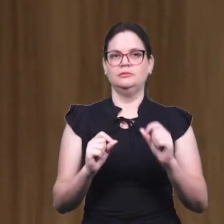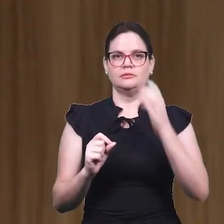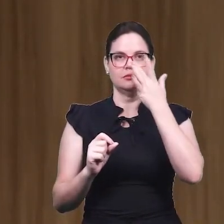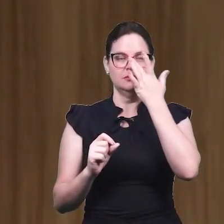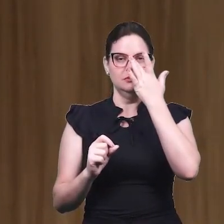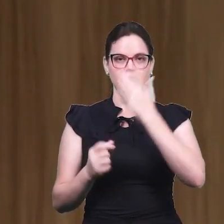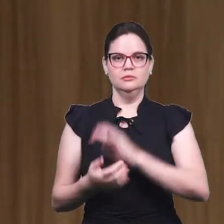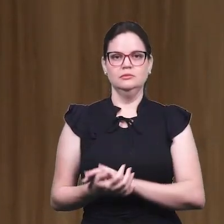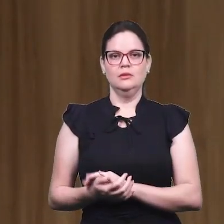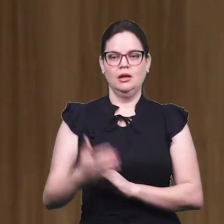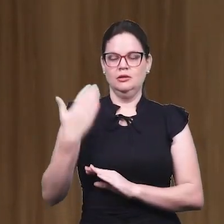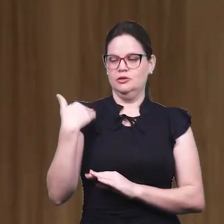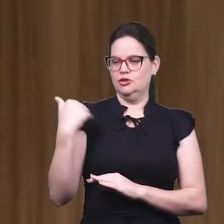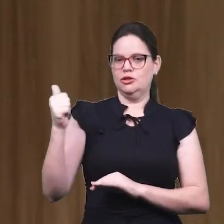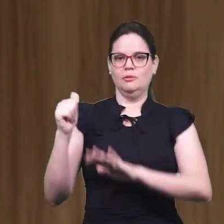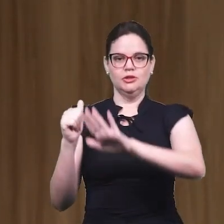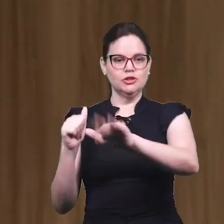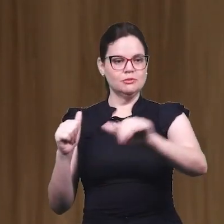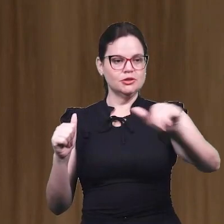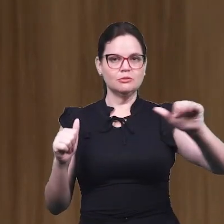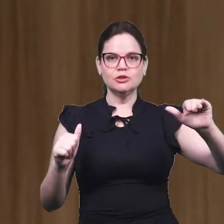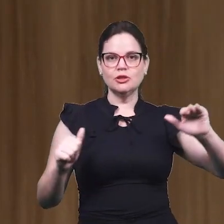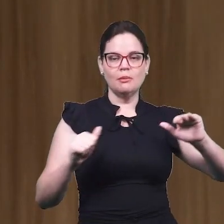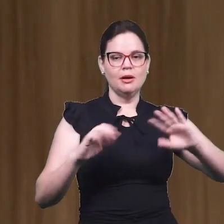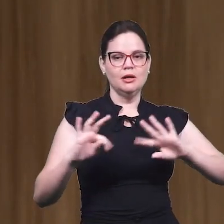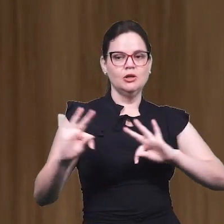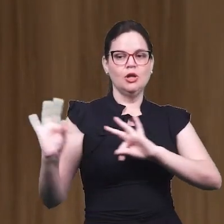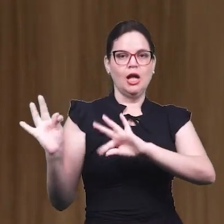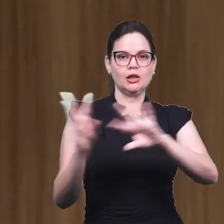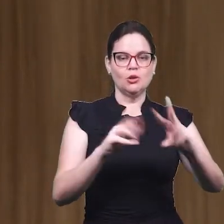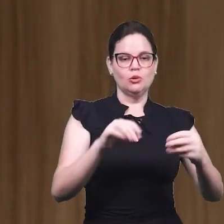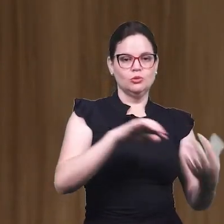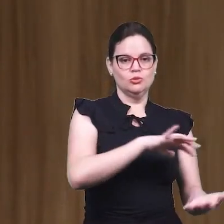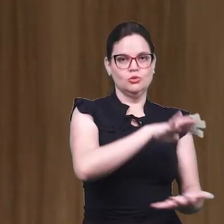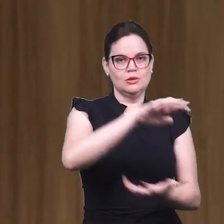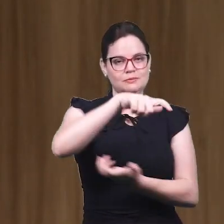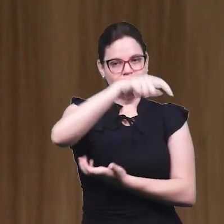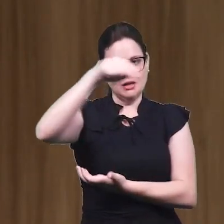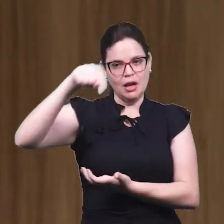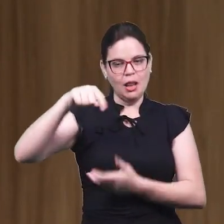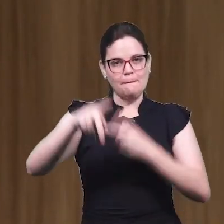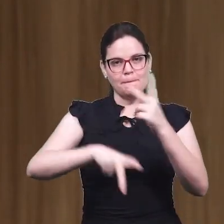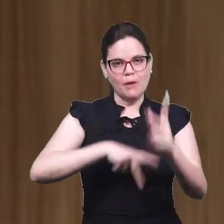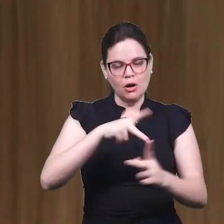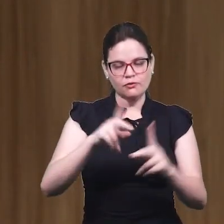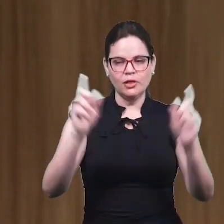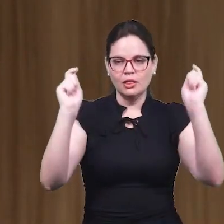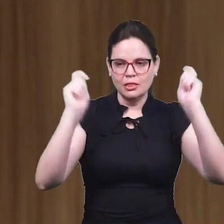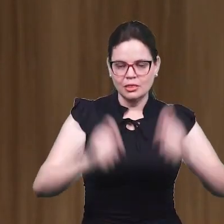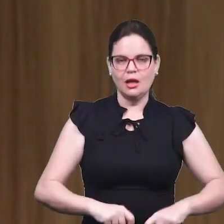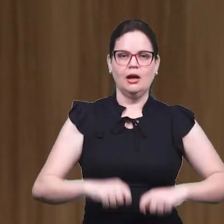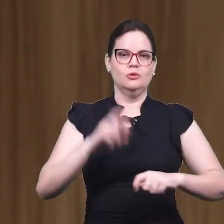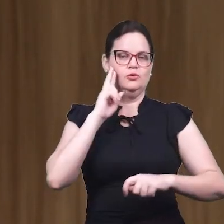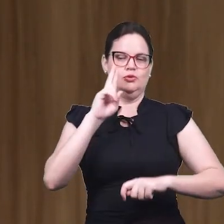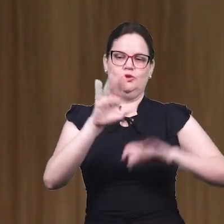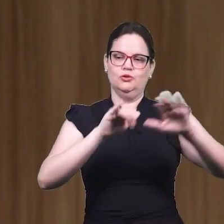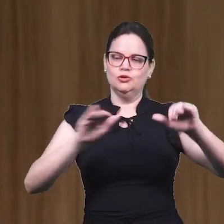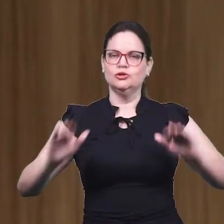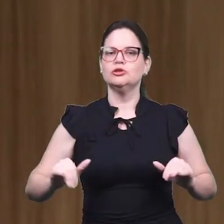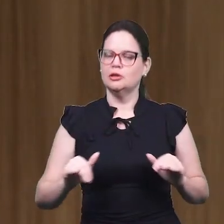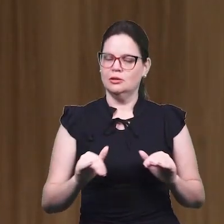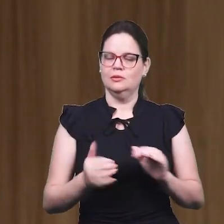universalmente chamada e a salvação gentílica é instituída. Eu vou passar aqui, né, para os demais